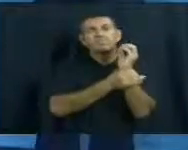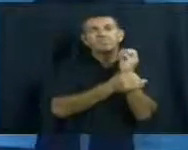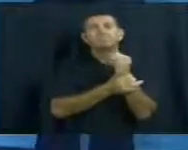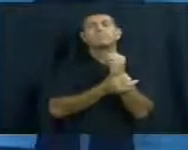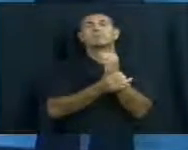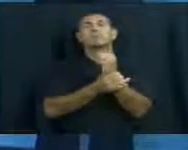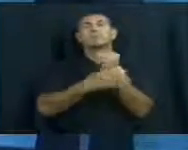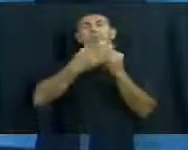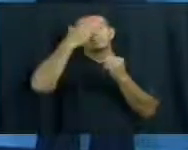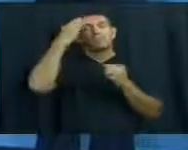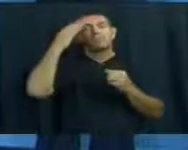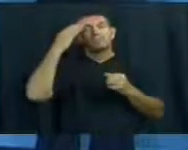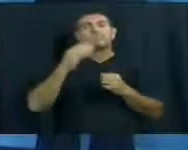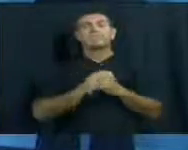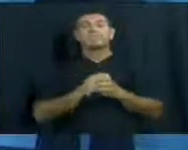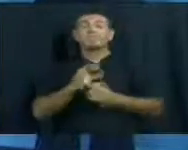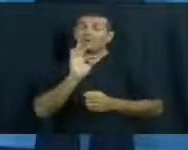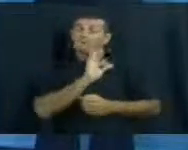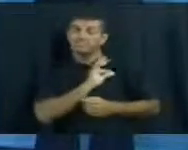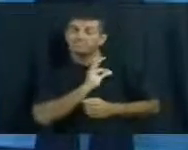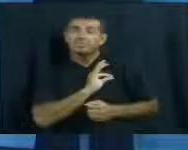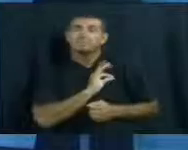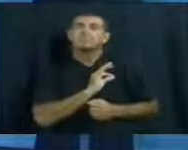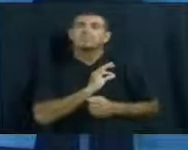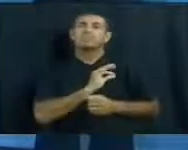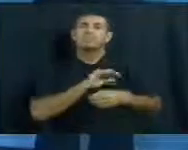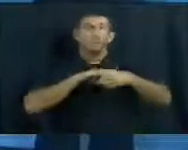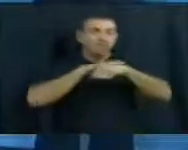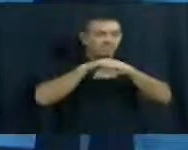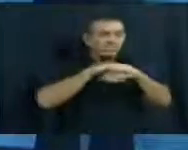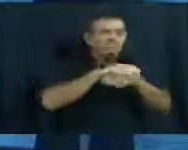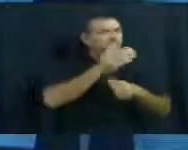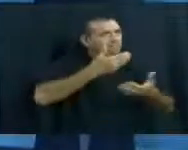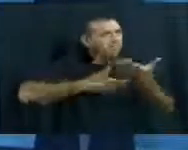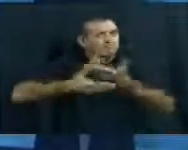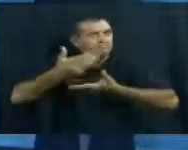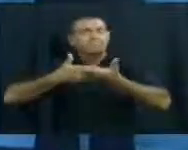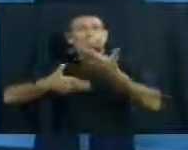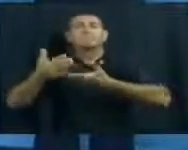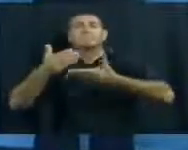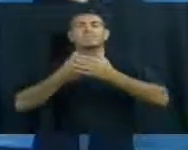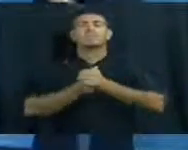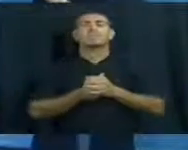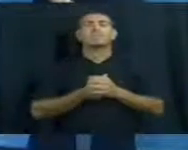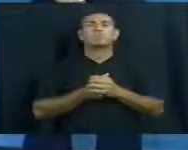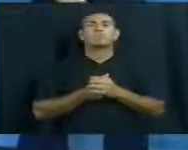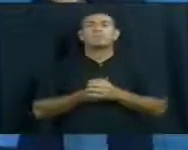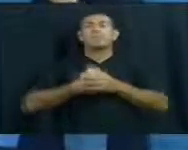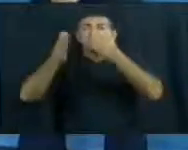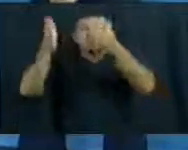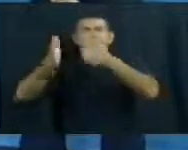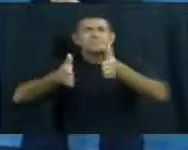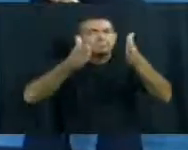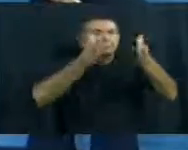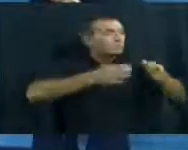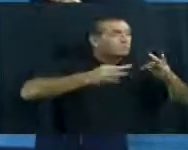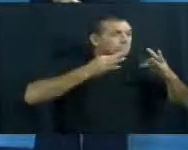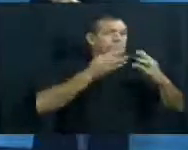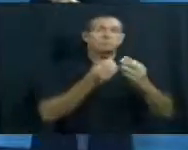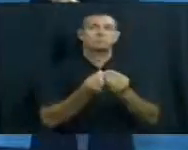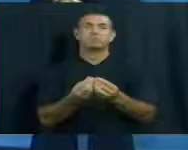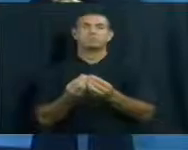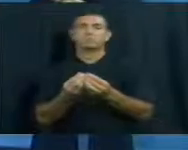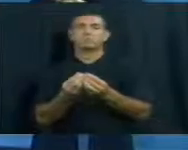Guarda Municipal, com a Polícia Militar, que nós estamos em parceria, com o 25º Batalhão, com a postura,